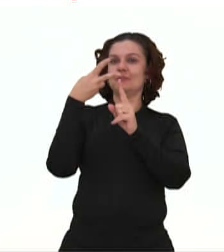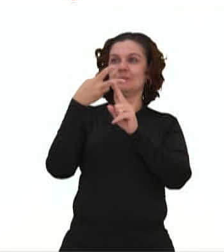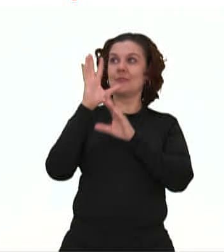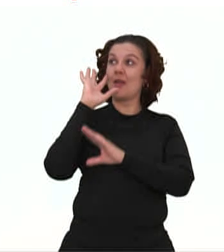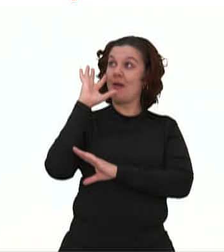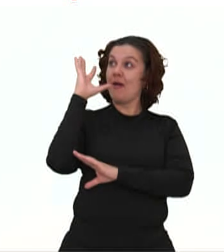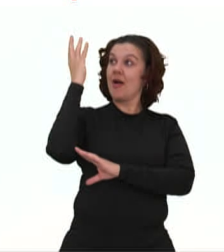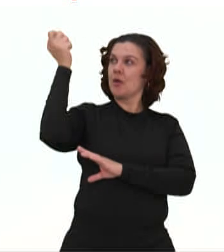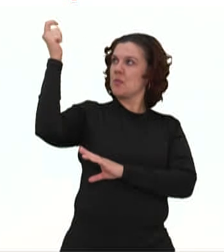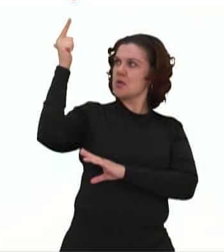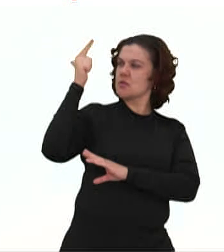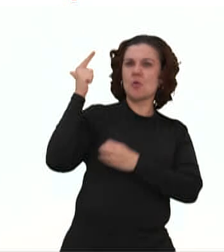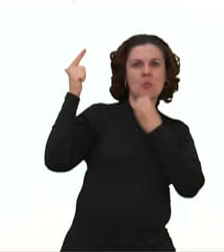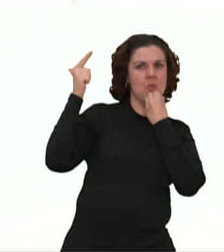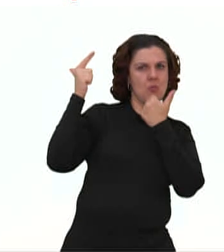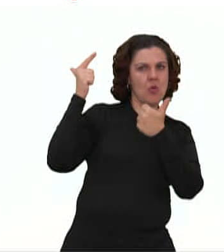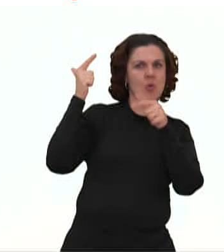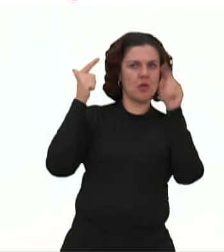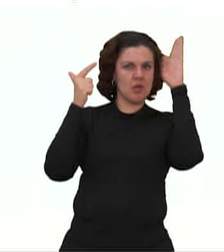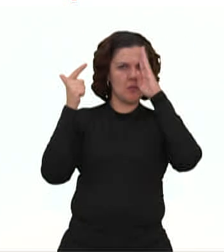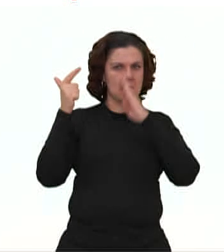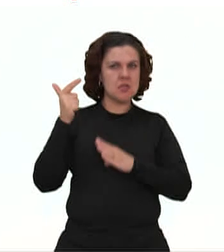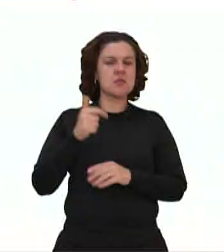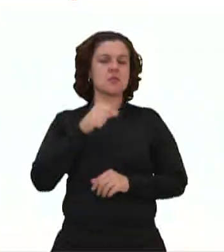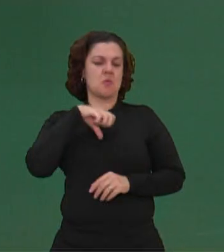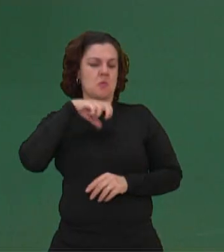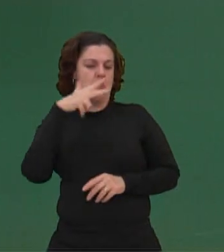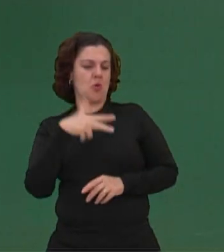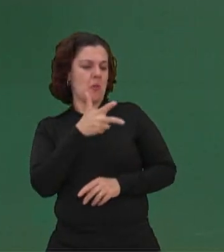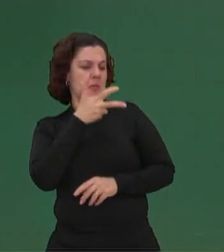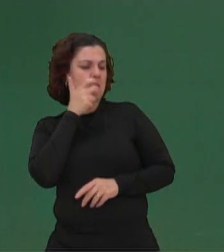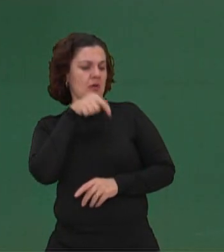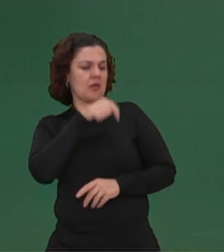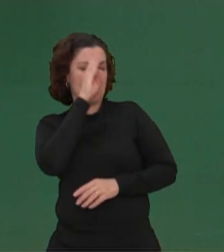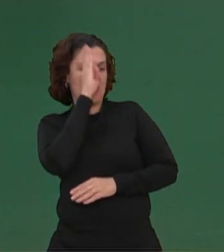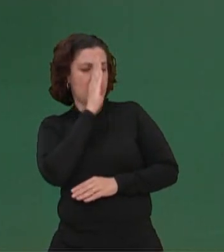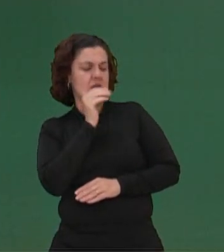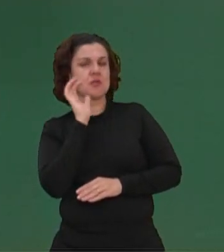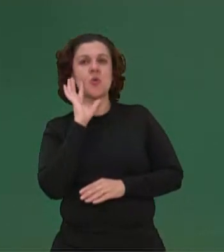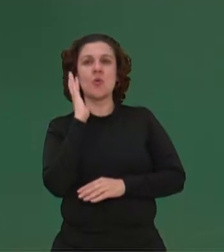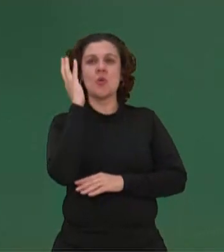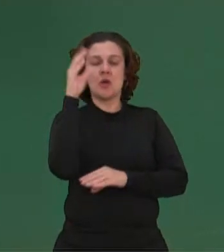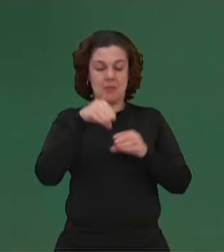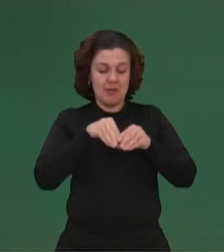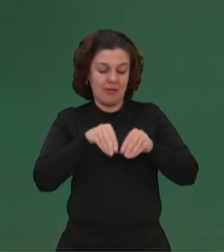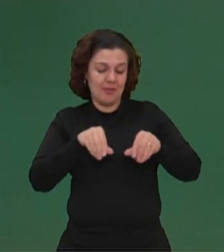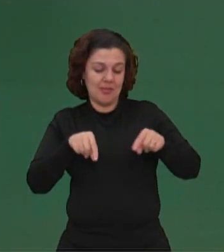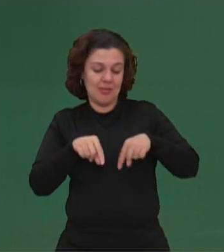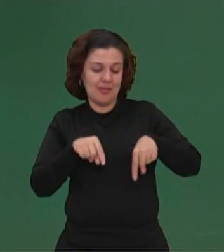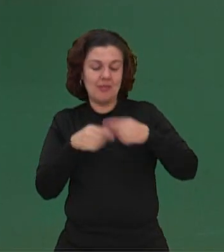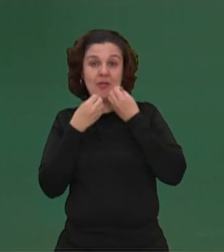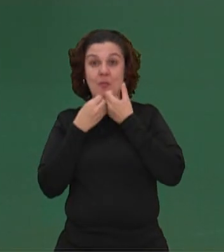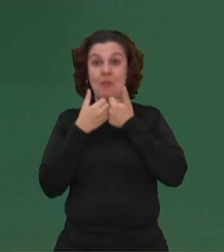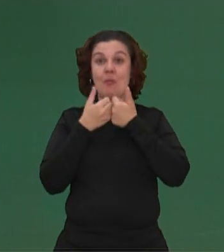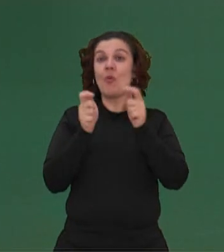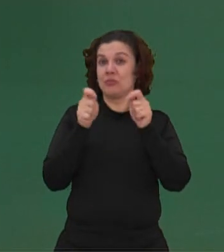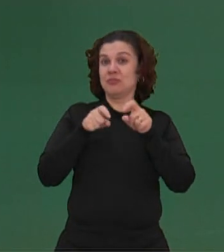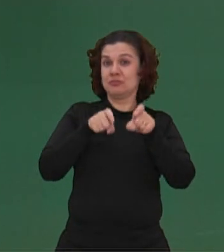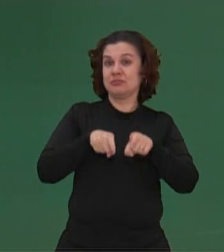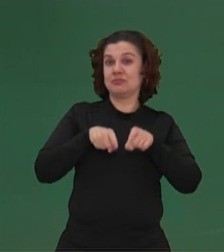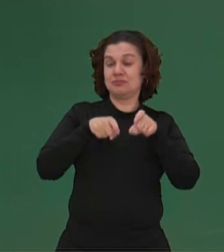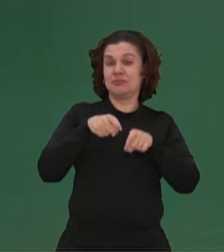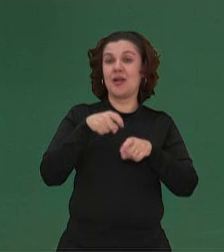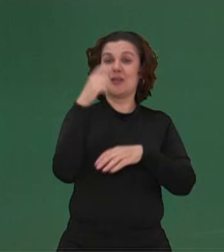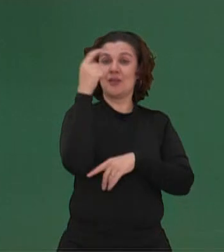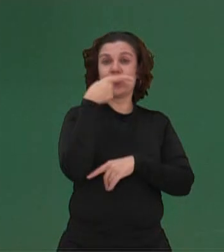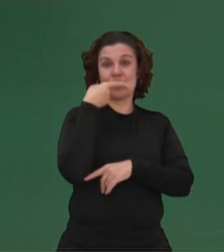solo favorável no Brasil. Os portugueses perceberam que o clima do Brasil e o solo do Brasil, esse ambiente, era muito favorável